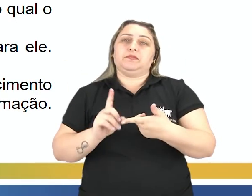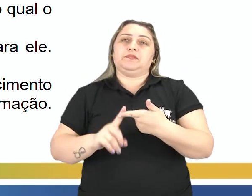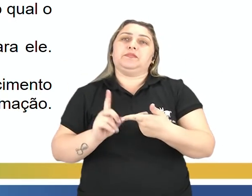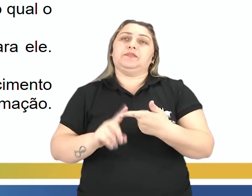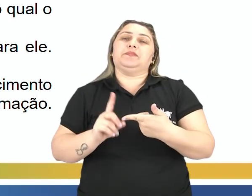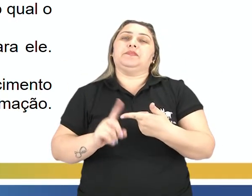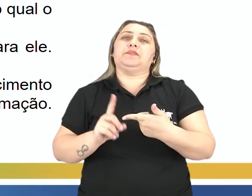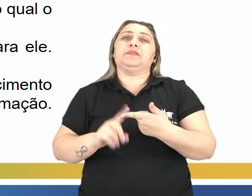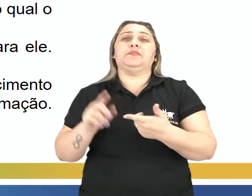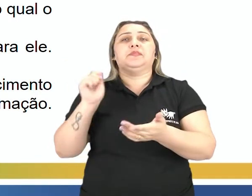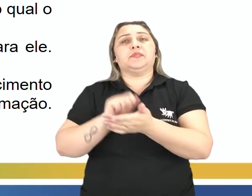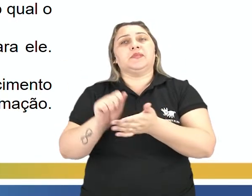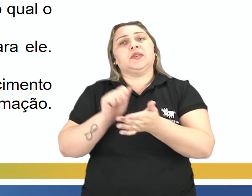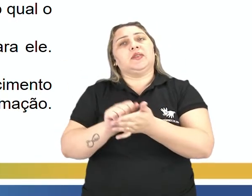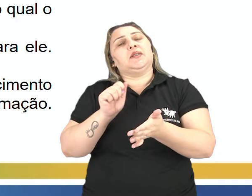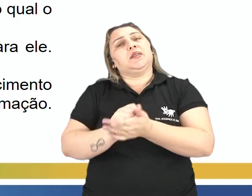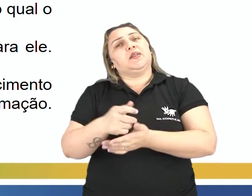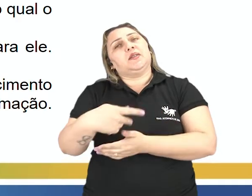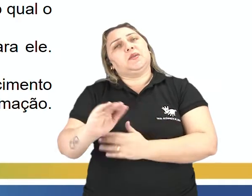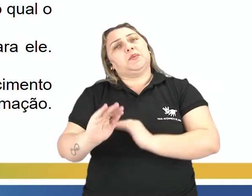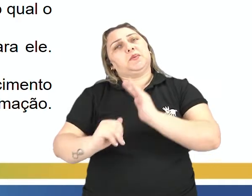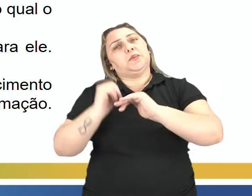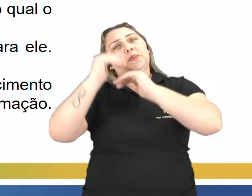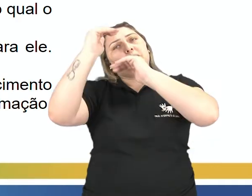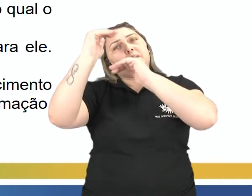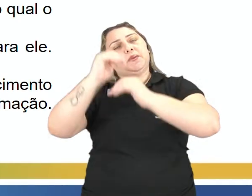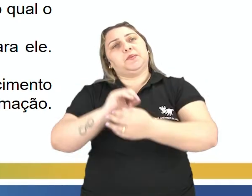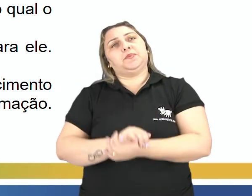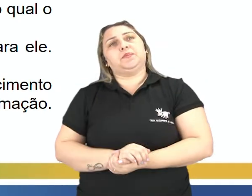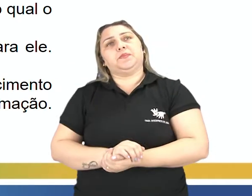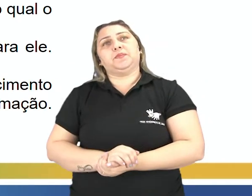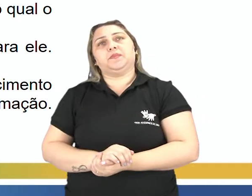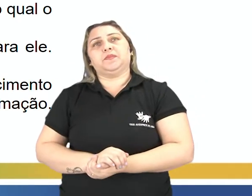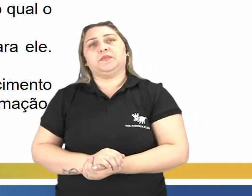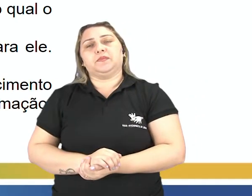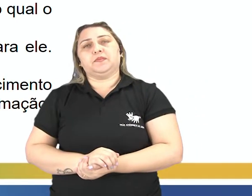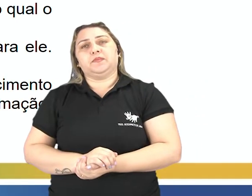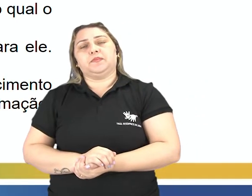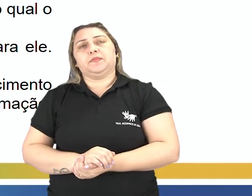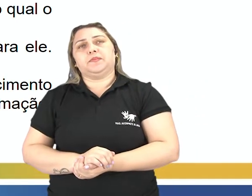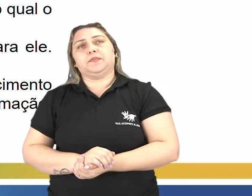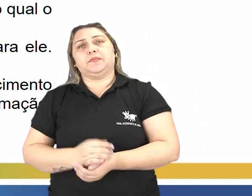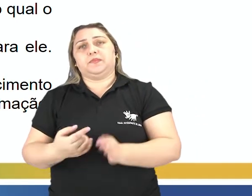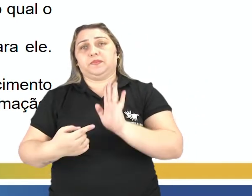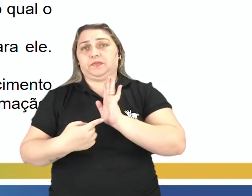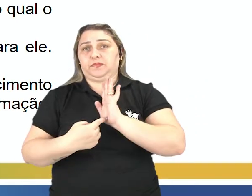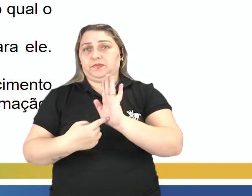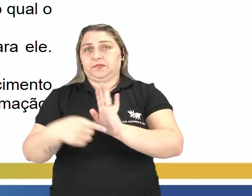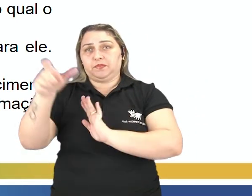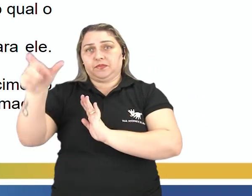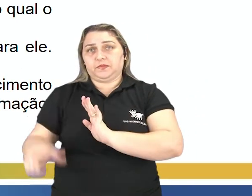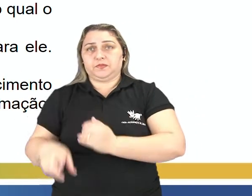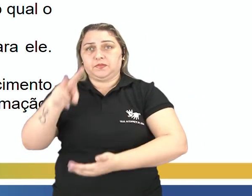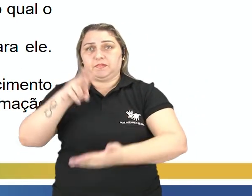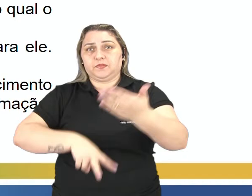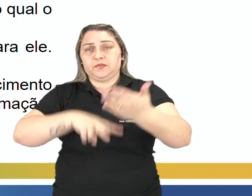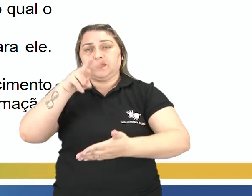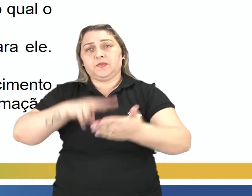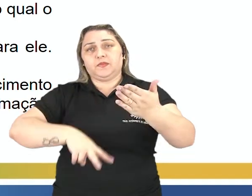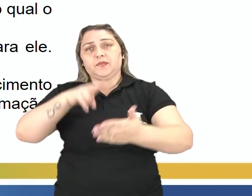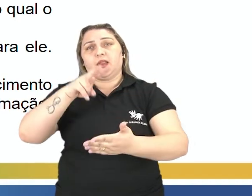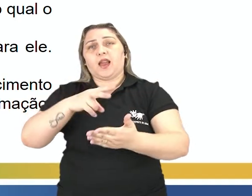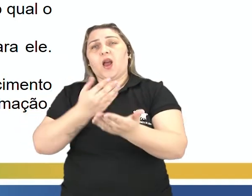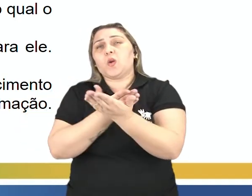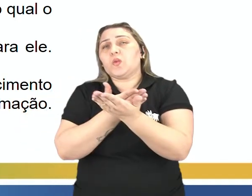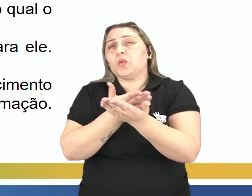estão apaixonados. Aí o segundo momento, o segundo passo, você vai escrever o seu desenvolvimento.